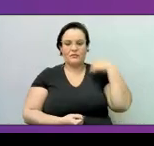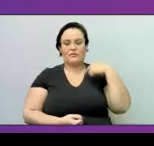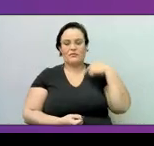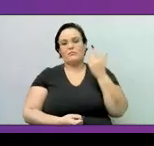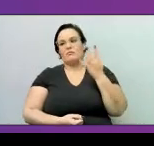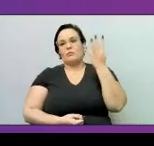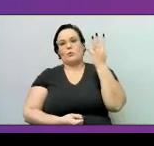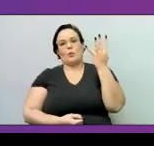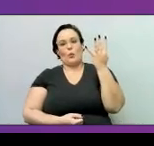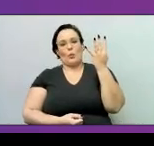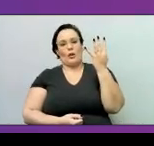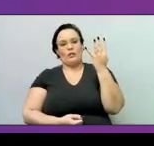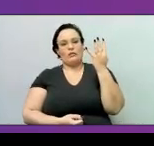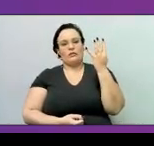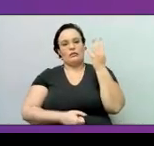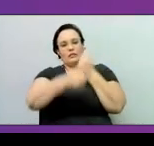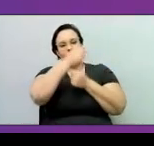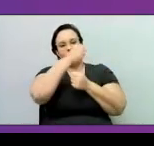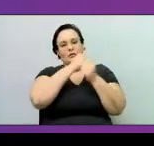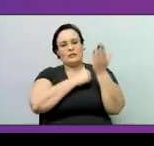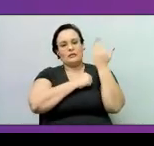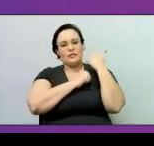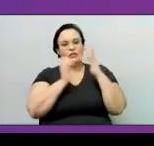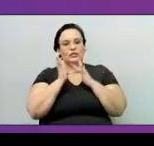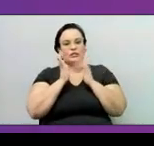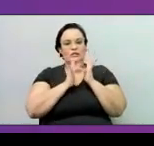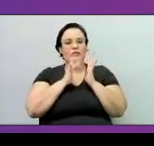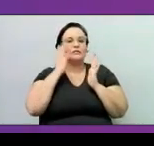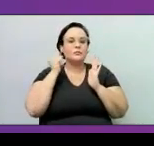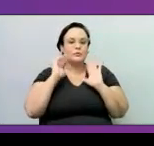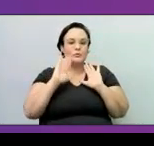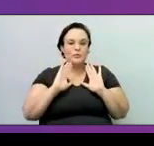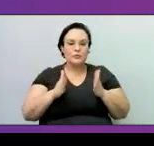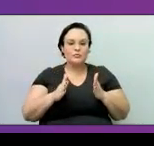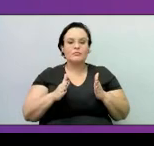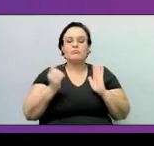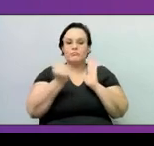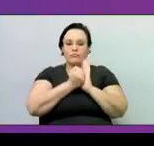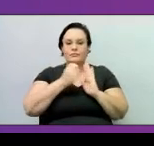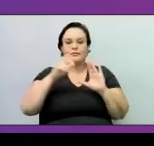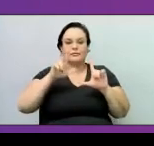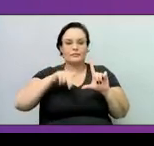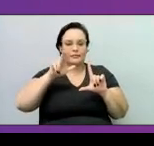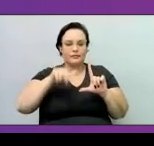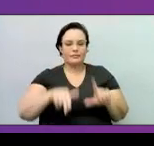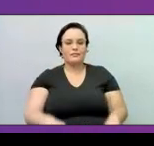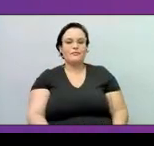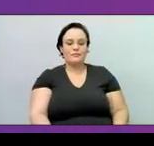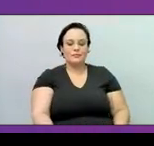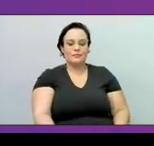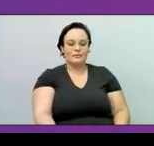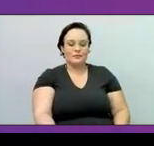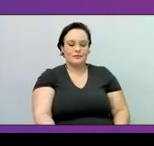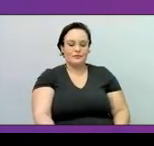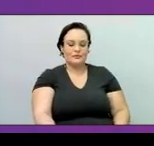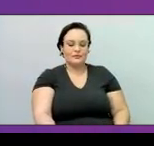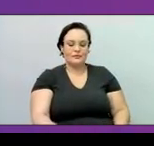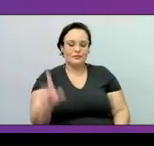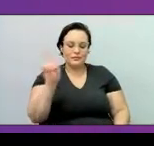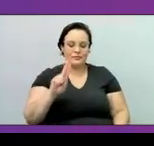de Cristo e tal já se sabia desse fenômeno já tem se tem registro disso e que os pintores e utilizaram esse